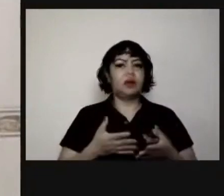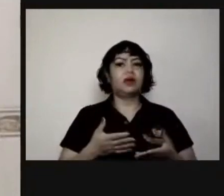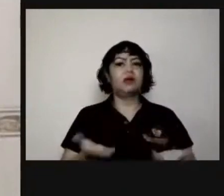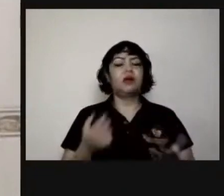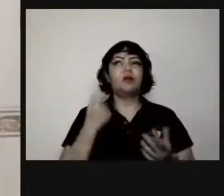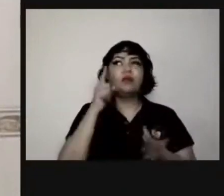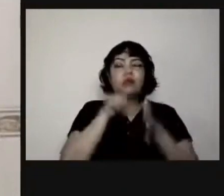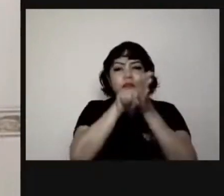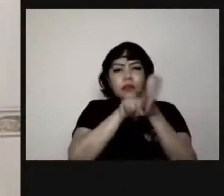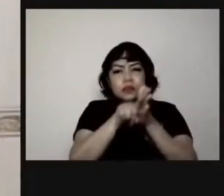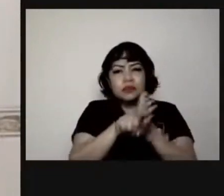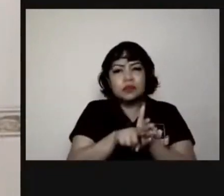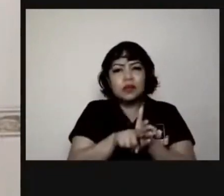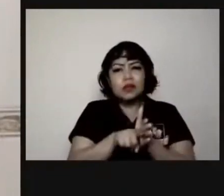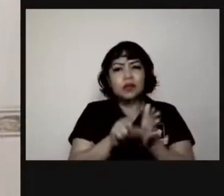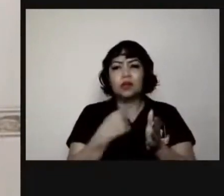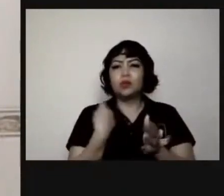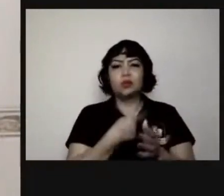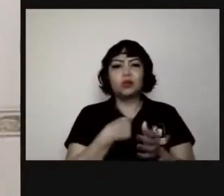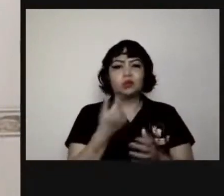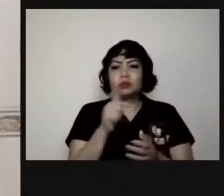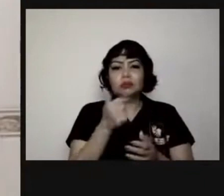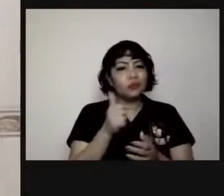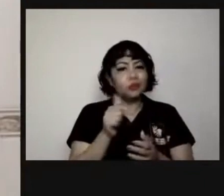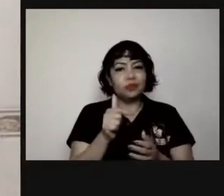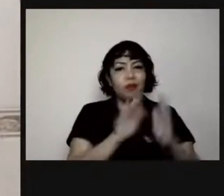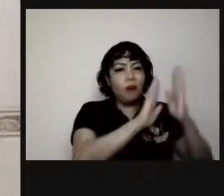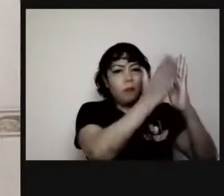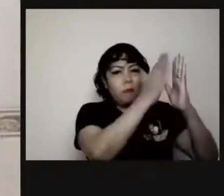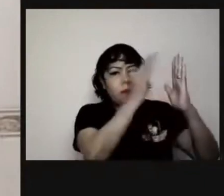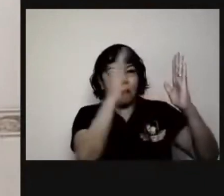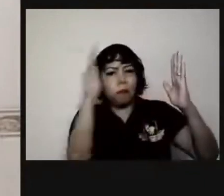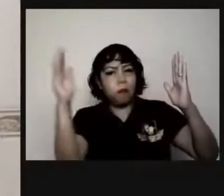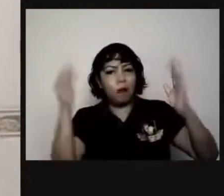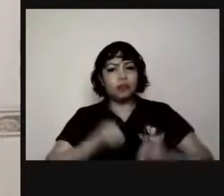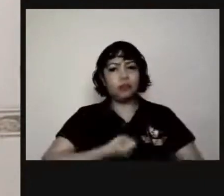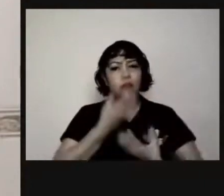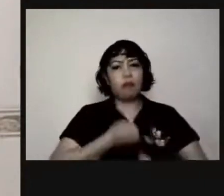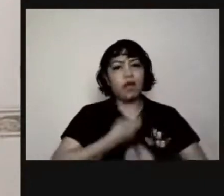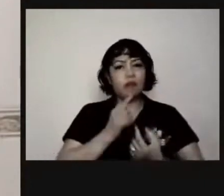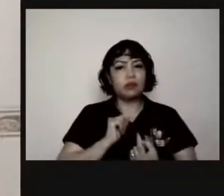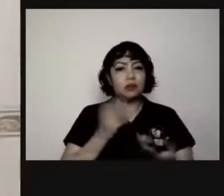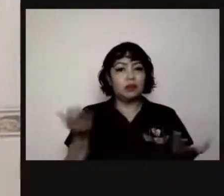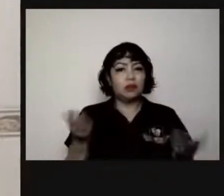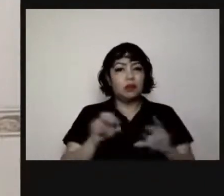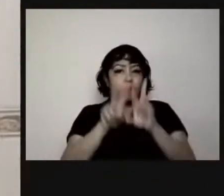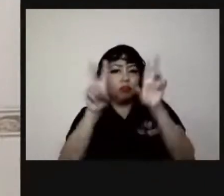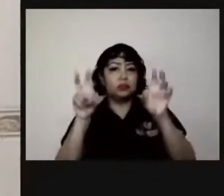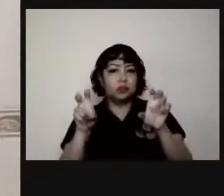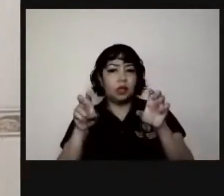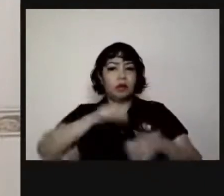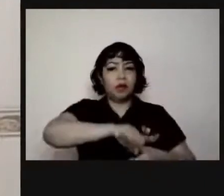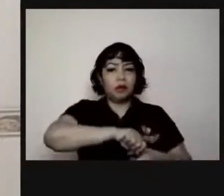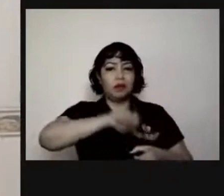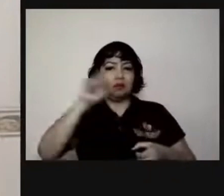nós não temos um acervo muito grande de poemas relacionados a essa